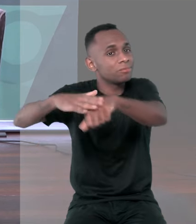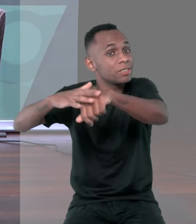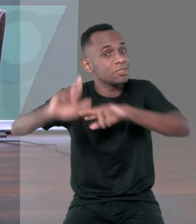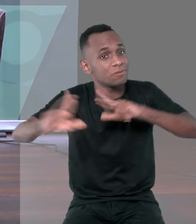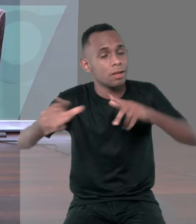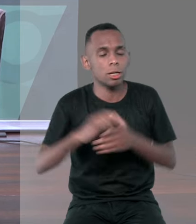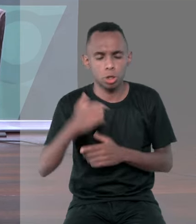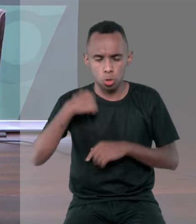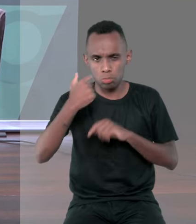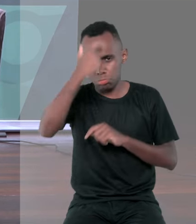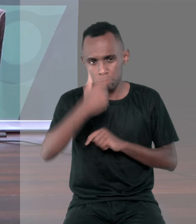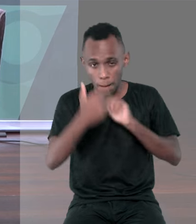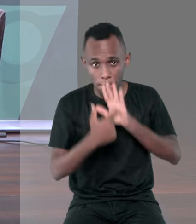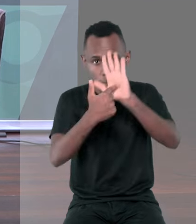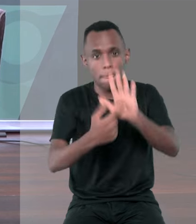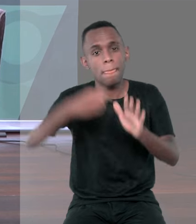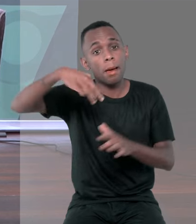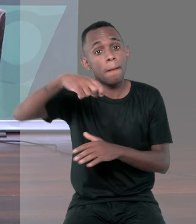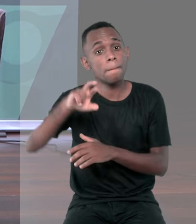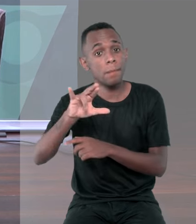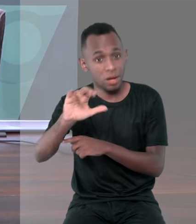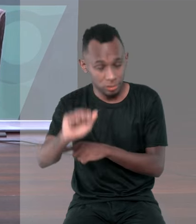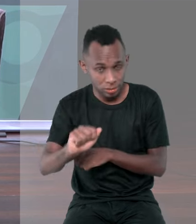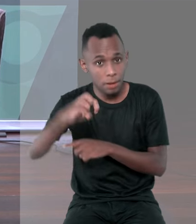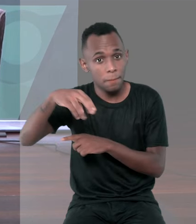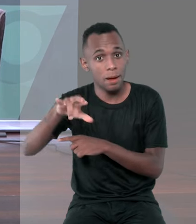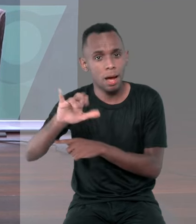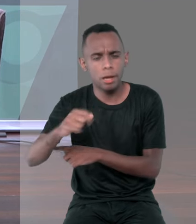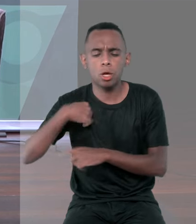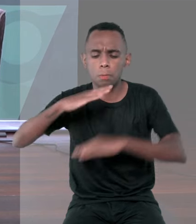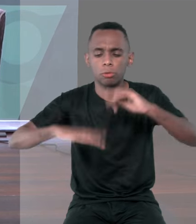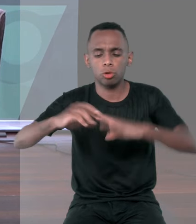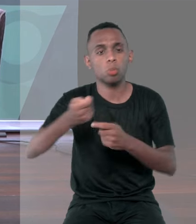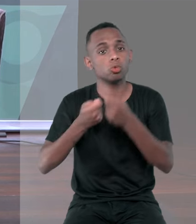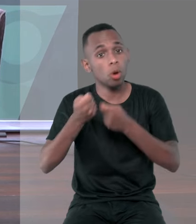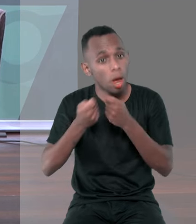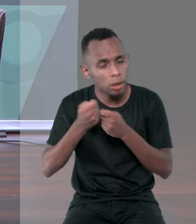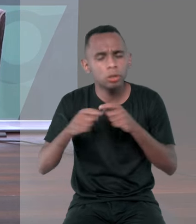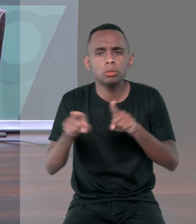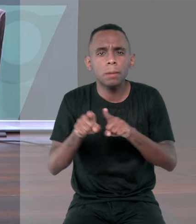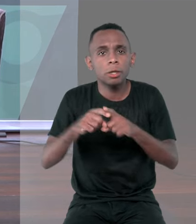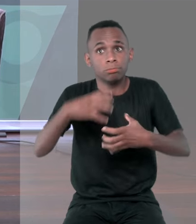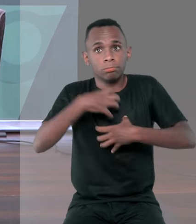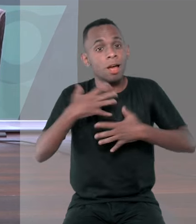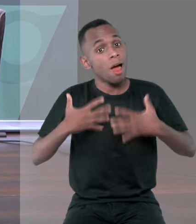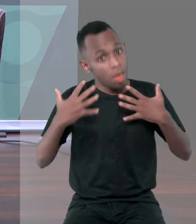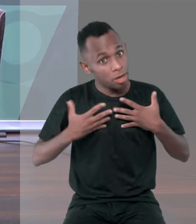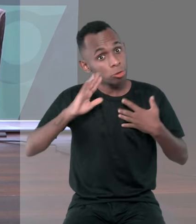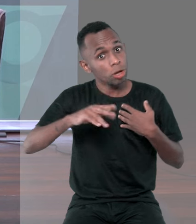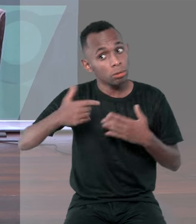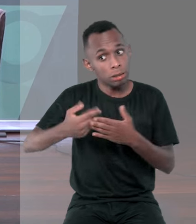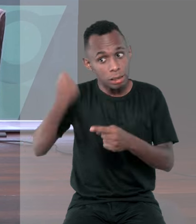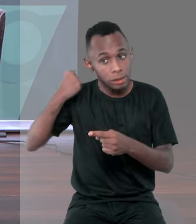de madeira com os livros Estela Sem Deus e O Avesso da Pele, do autor Jefferson Tenório. Na parte inferior da